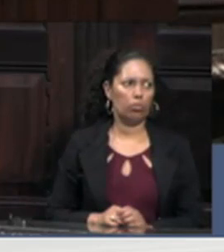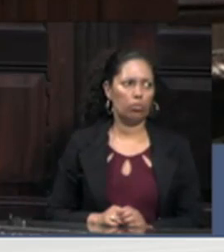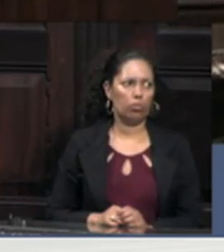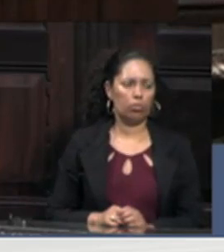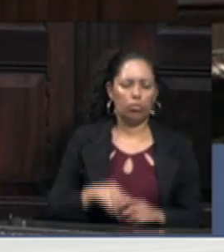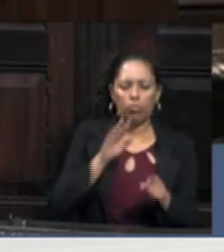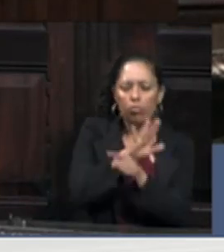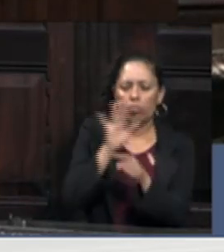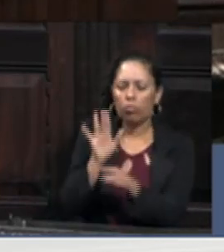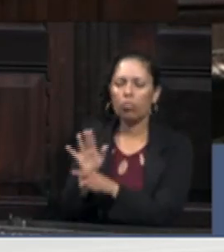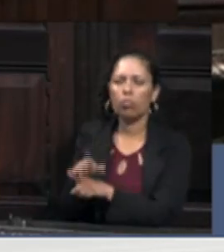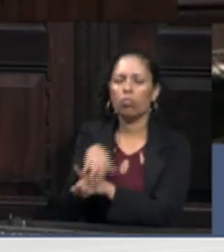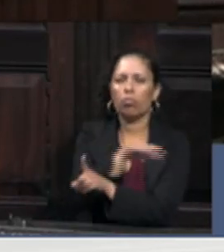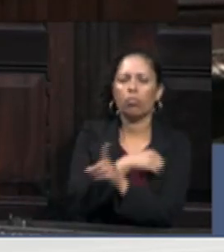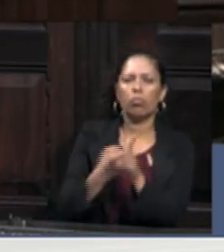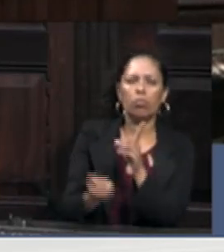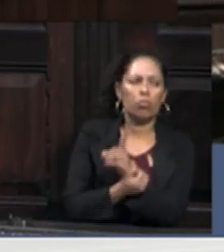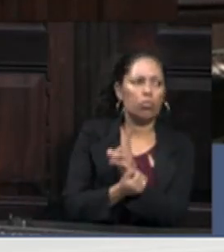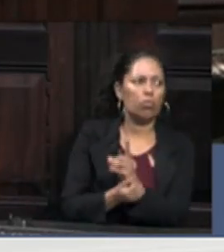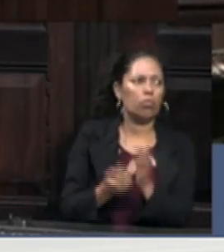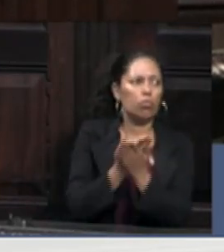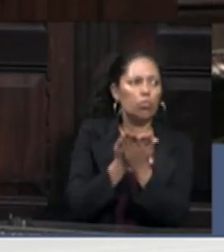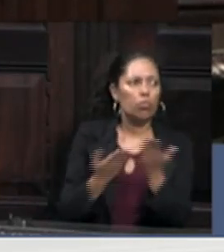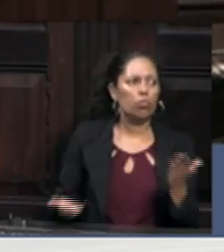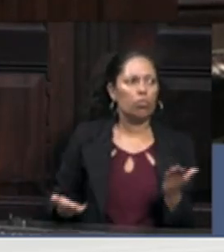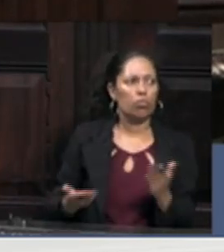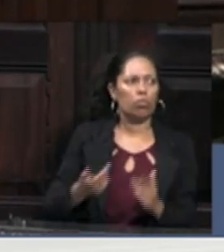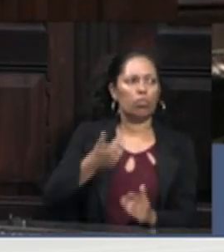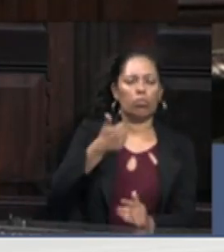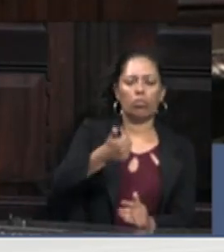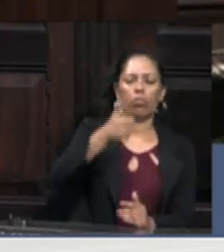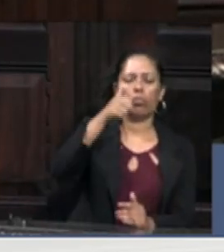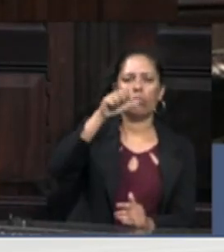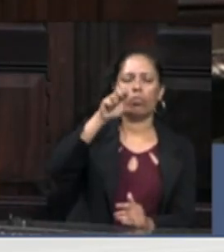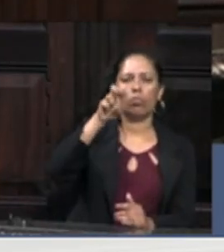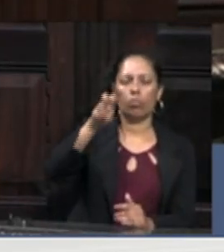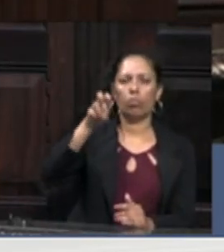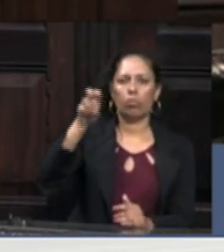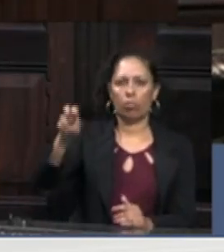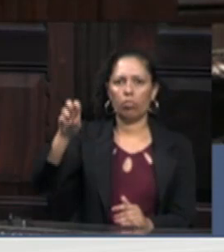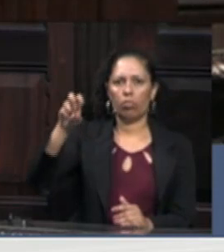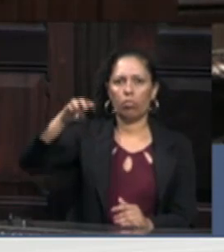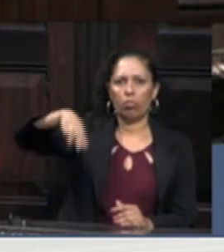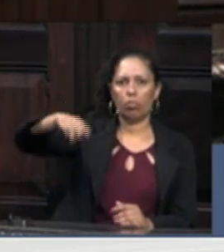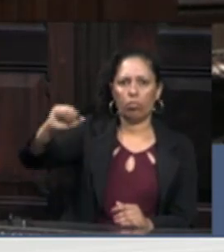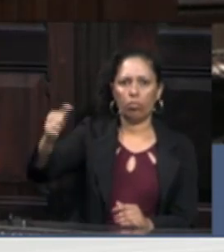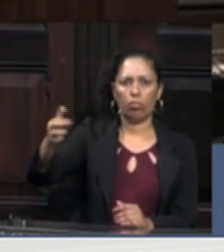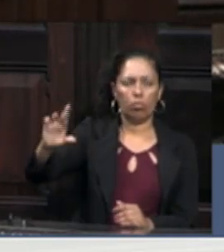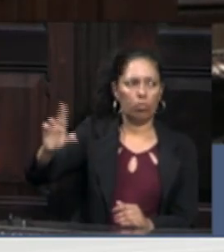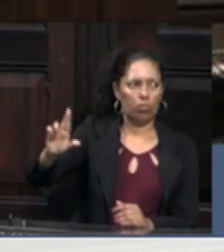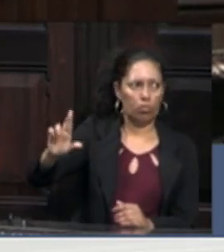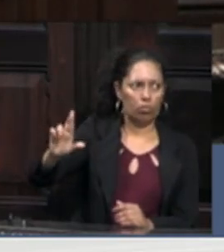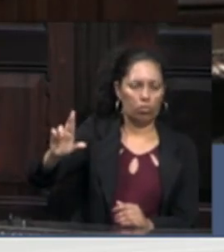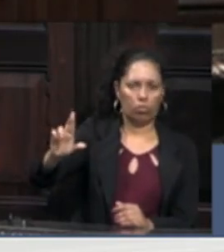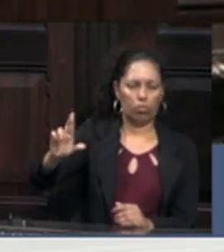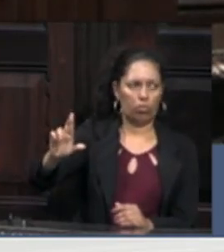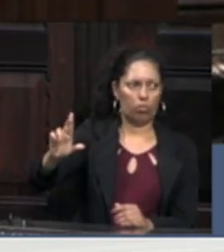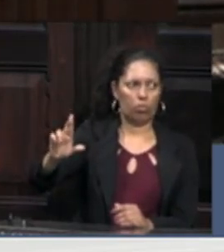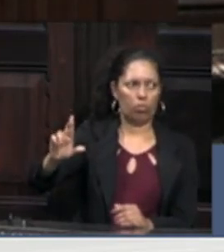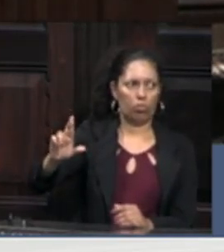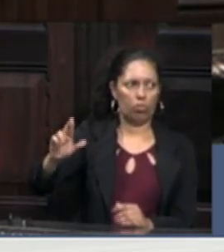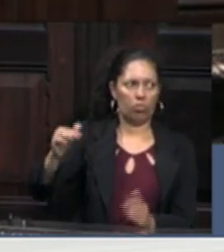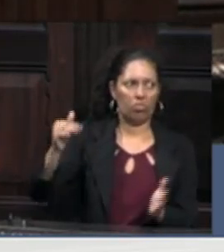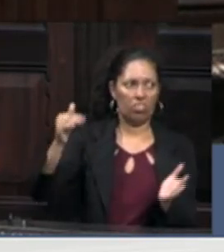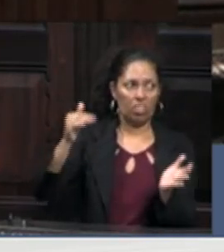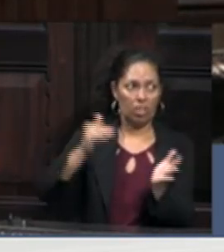Assistência social, perde 115 milhões. Em 2018, até